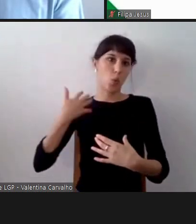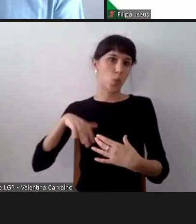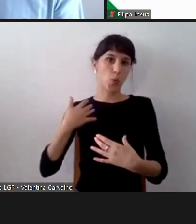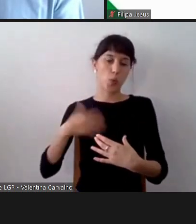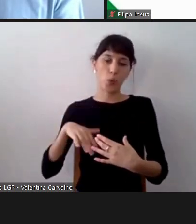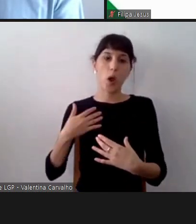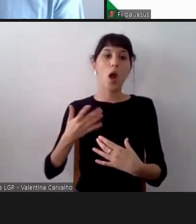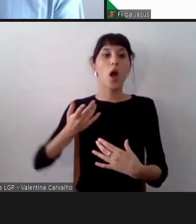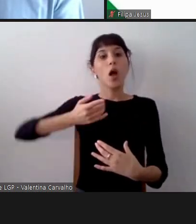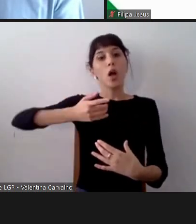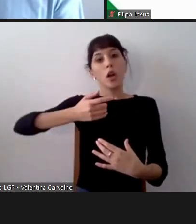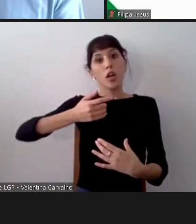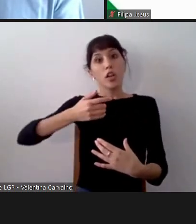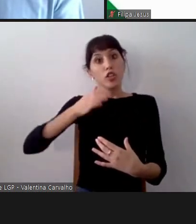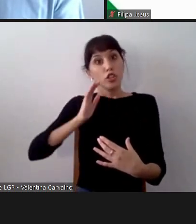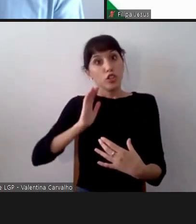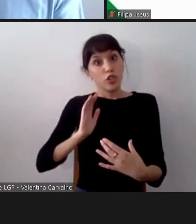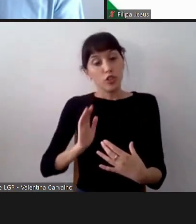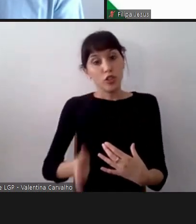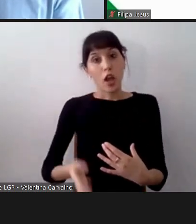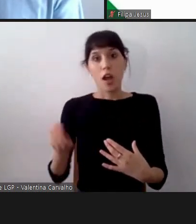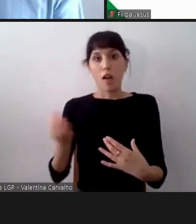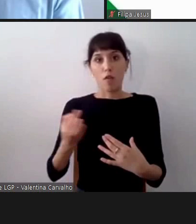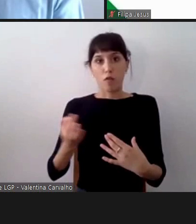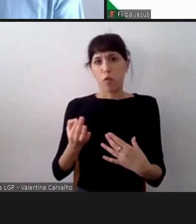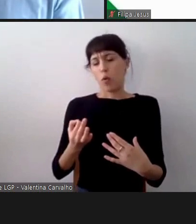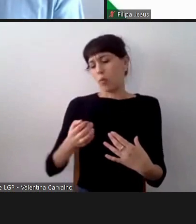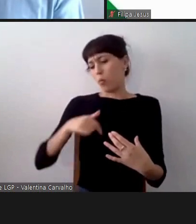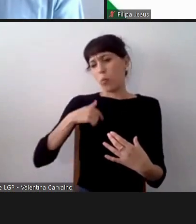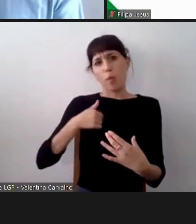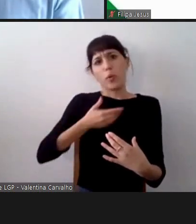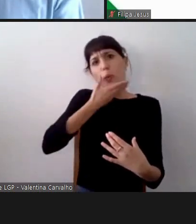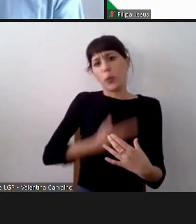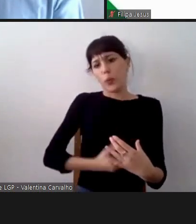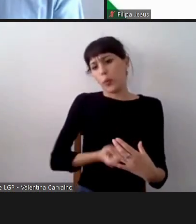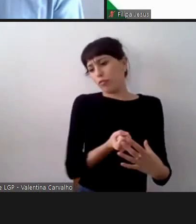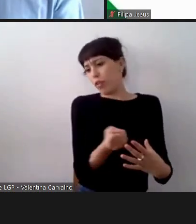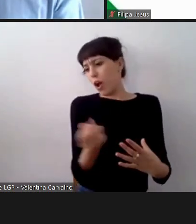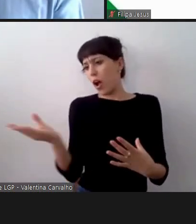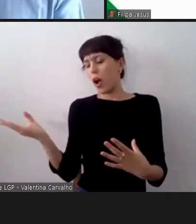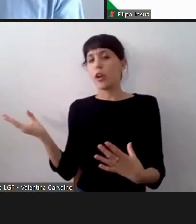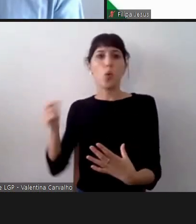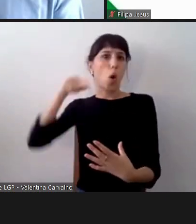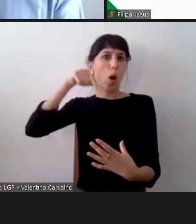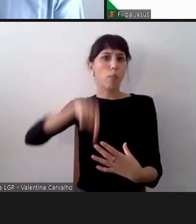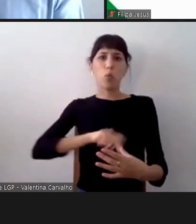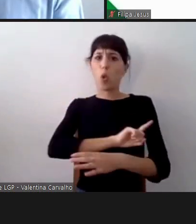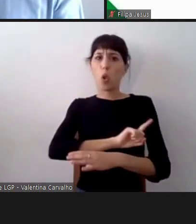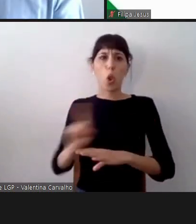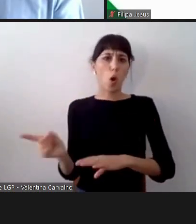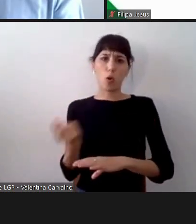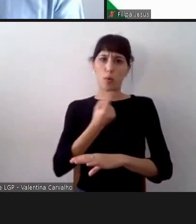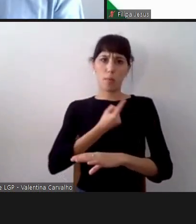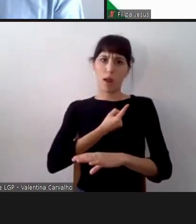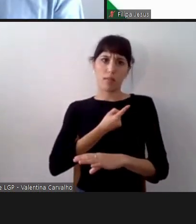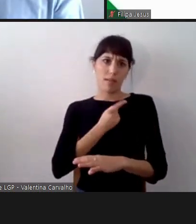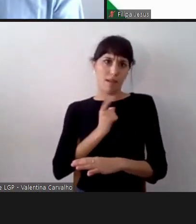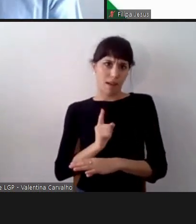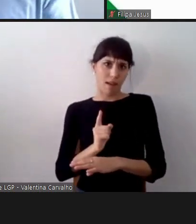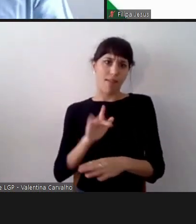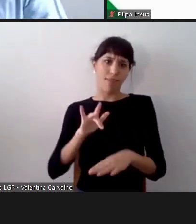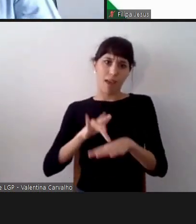onde em todos os ramos dos nossos saberes será o primeiro step daquilo que temos que fazer, não